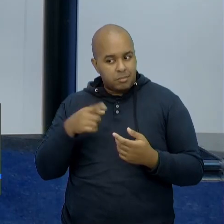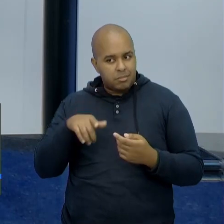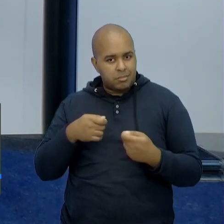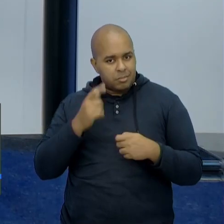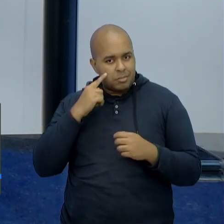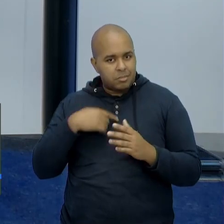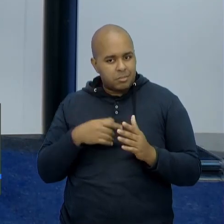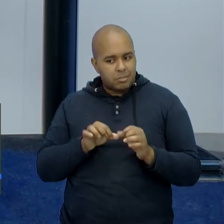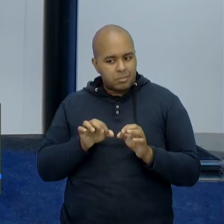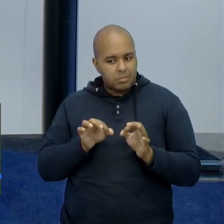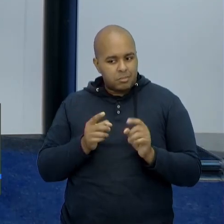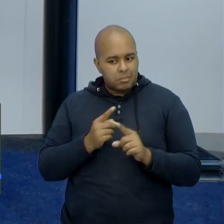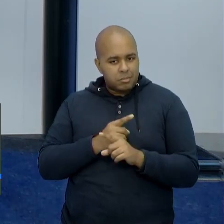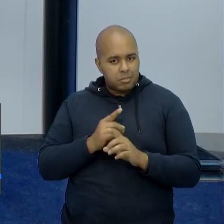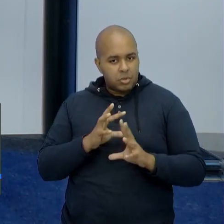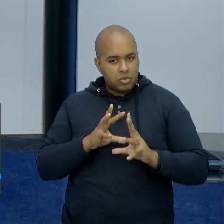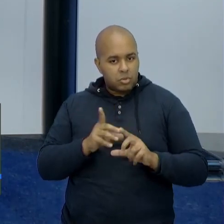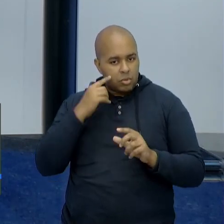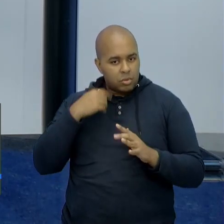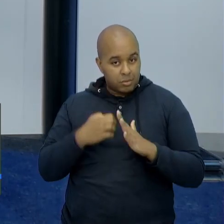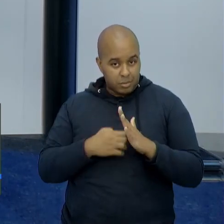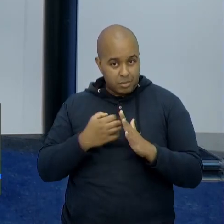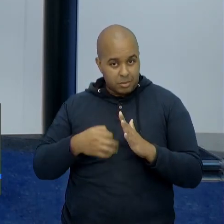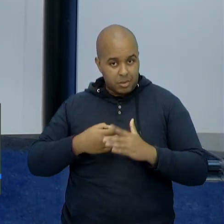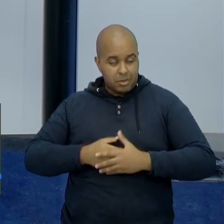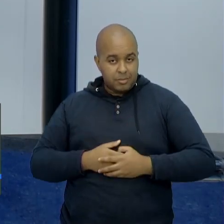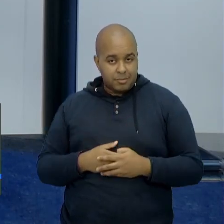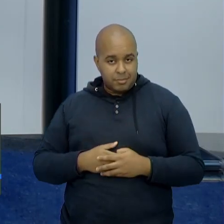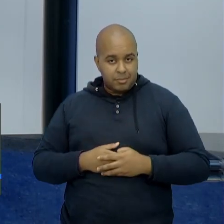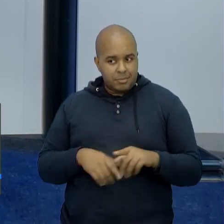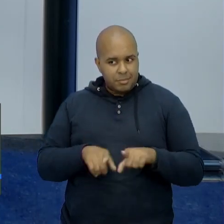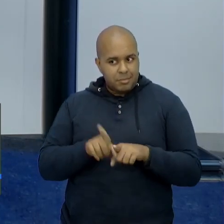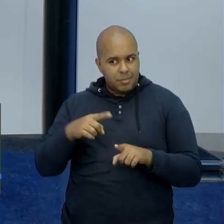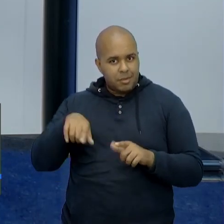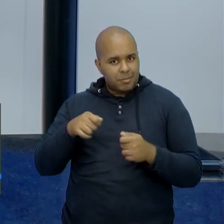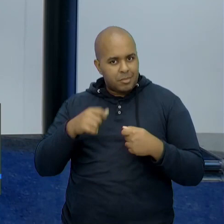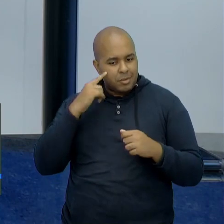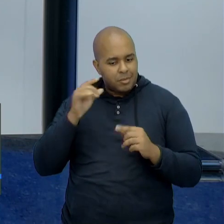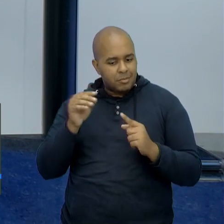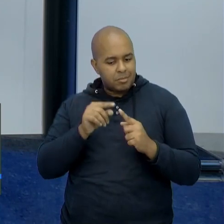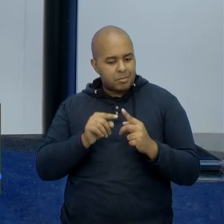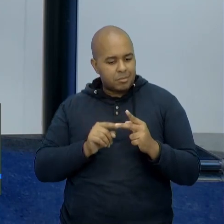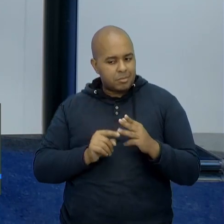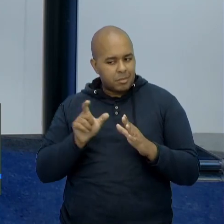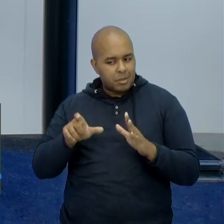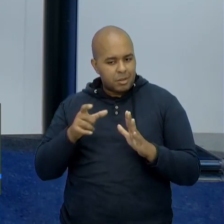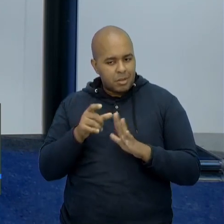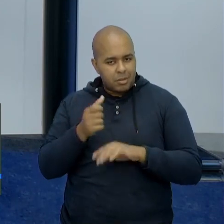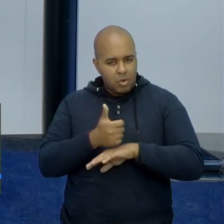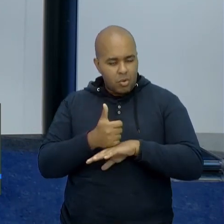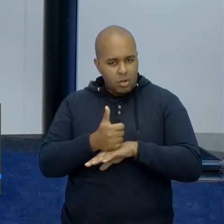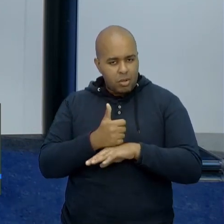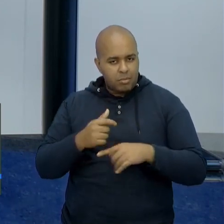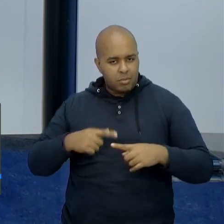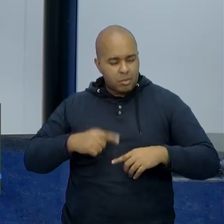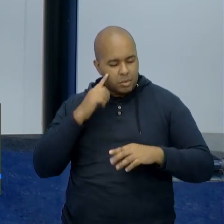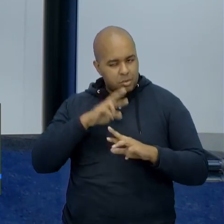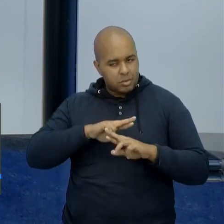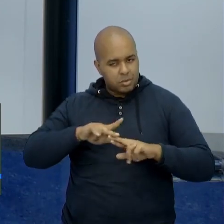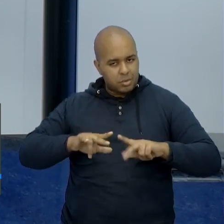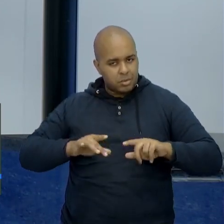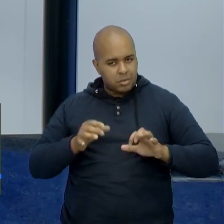ser transversal em toda a empresa, né? E ela precisa ser composta desses profissionais de